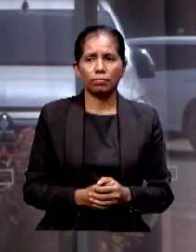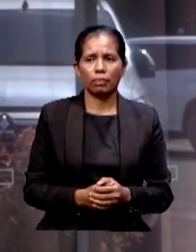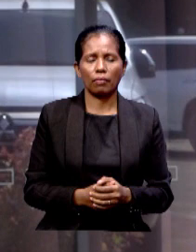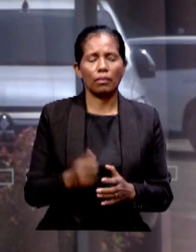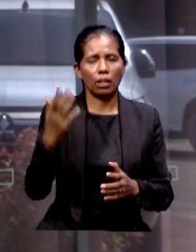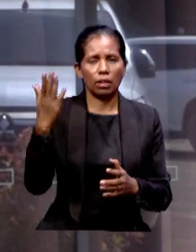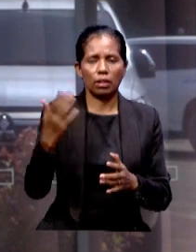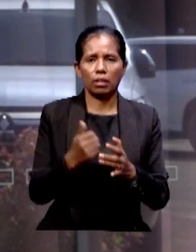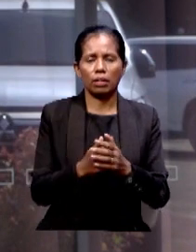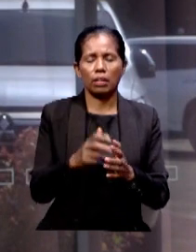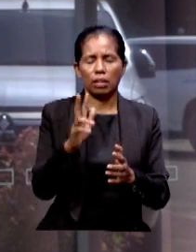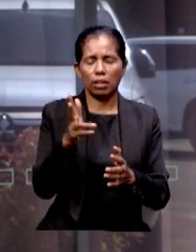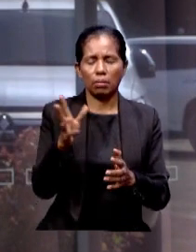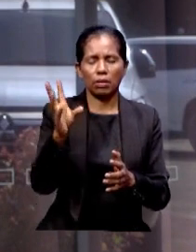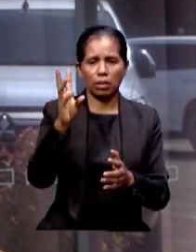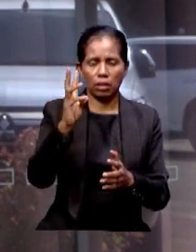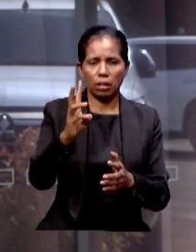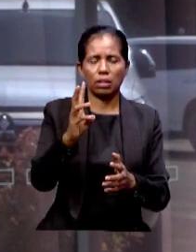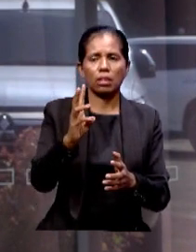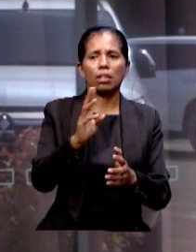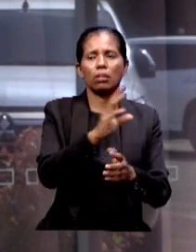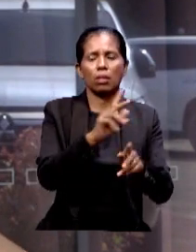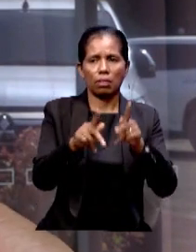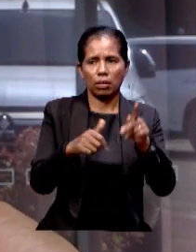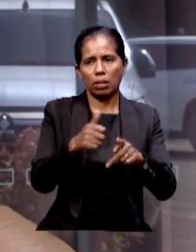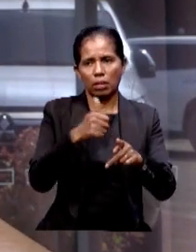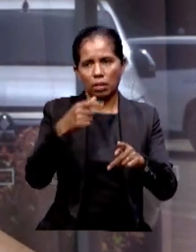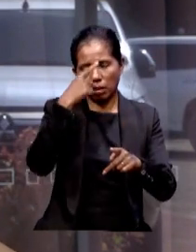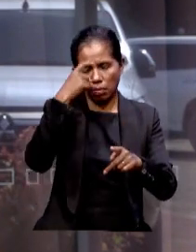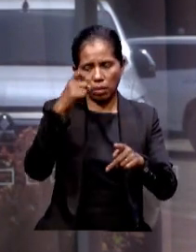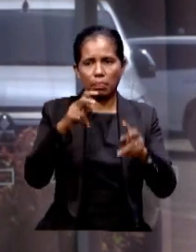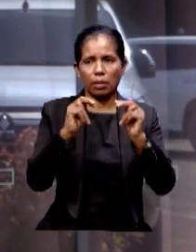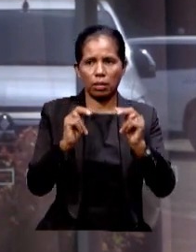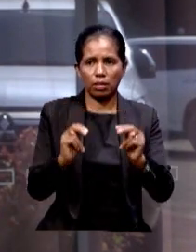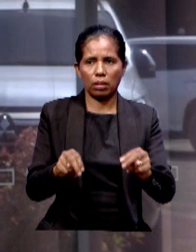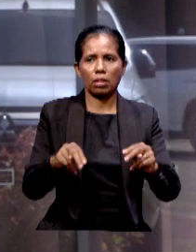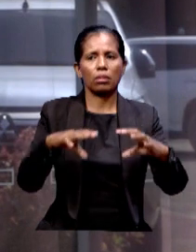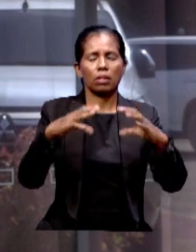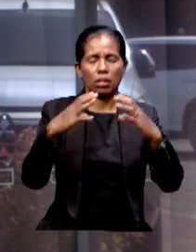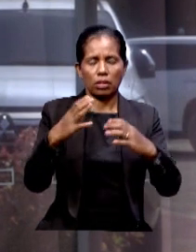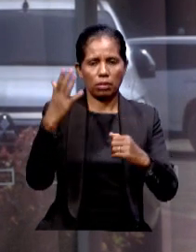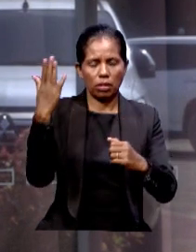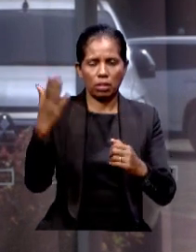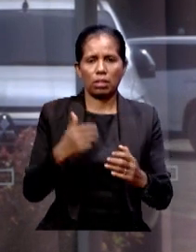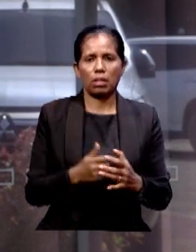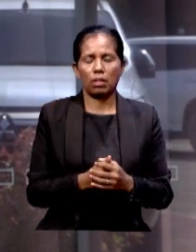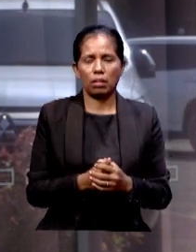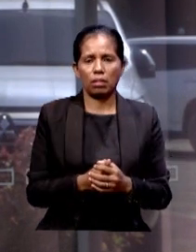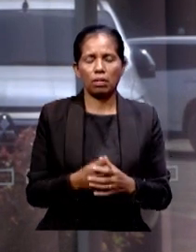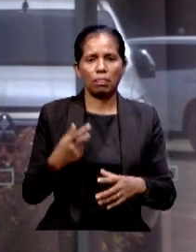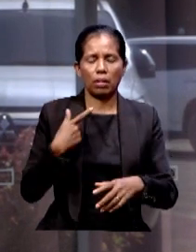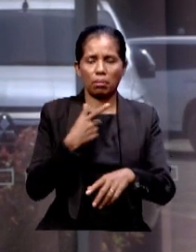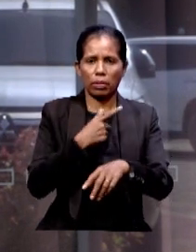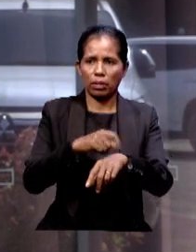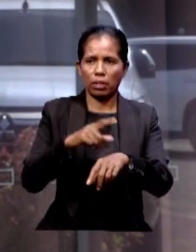iya 36 cadeiras ne be ho aliado si reselo tambah sama si precisa fale consenso ida iya parlamen tu